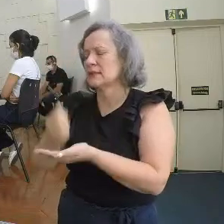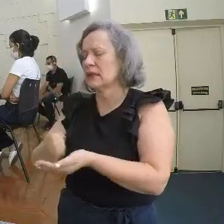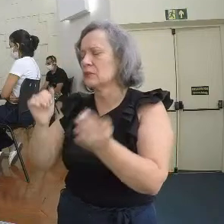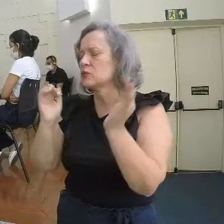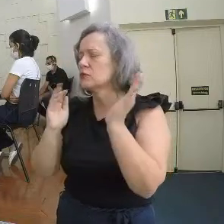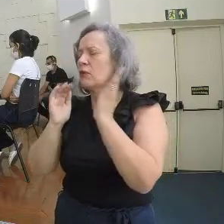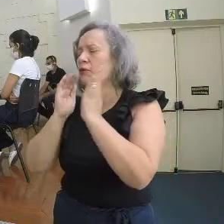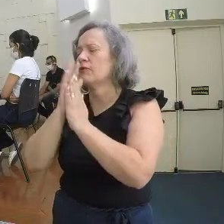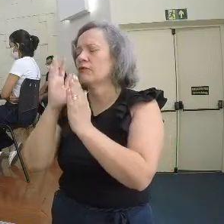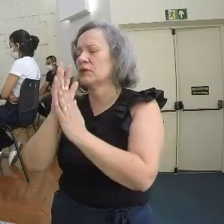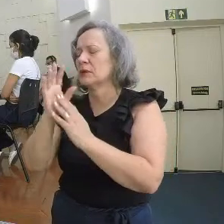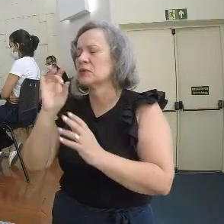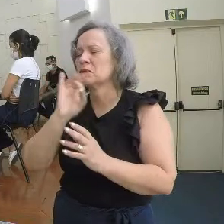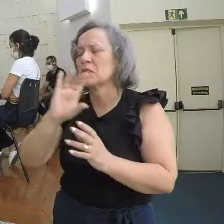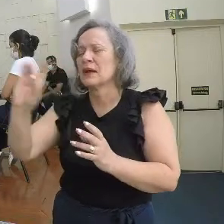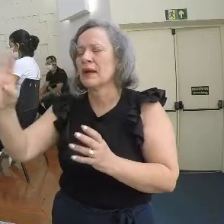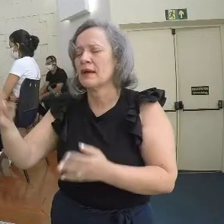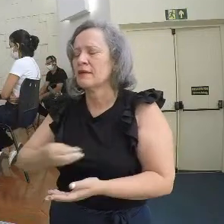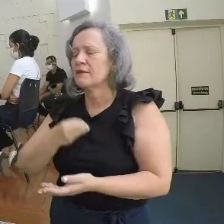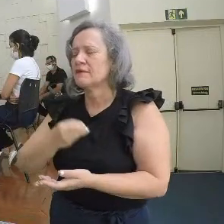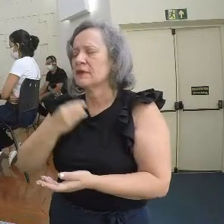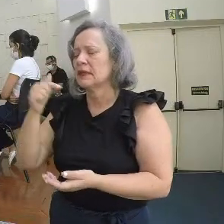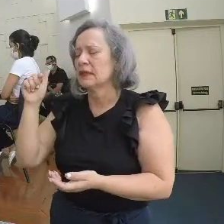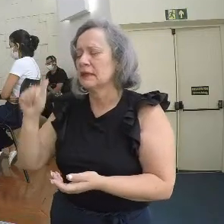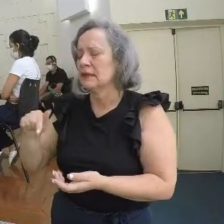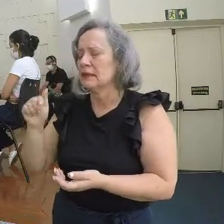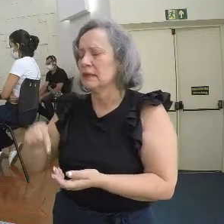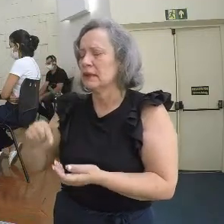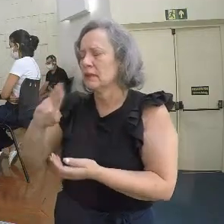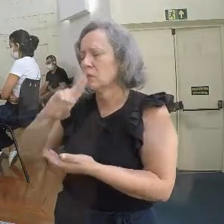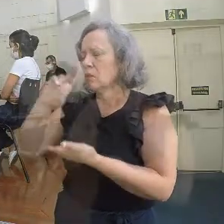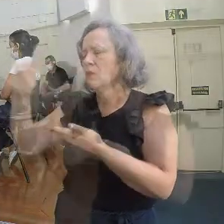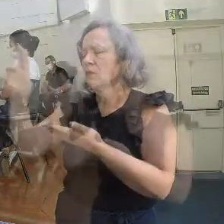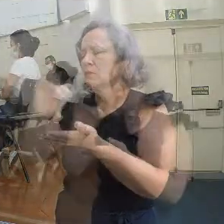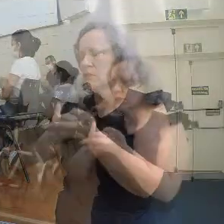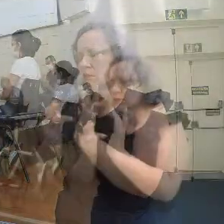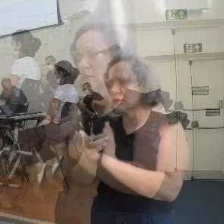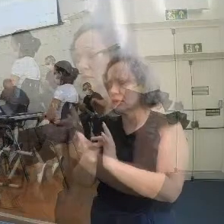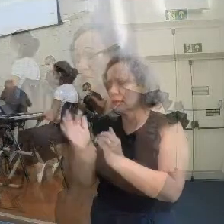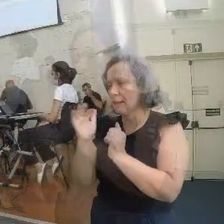todas as vidas e os bens dedicados aqui, e fazemos isso em nome de Jesus. Amém.